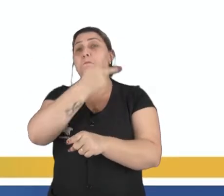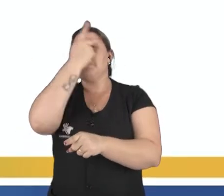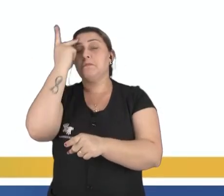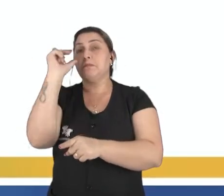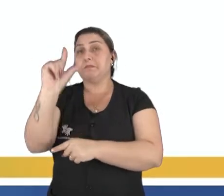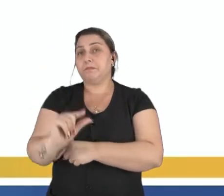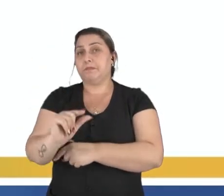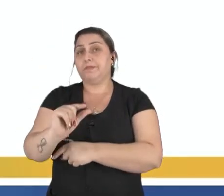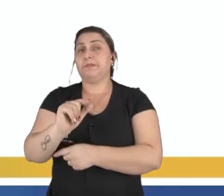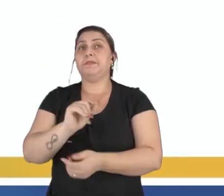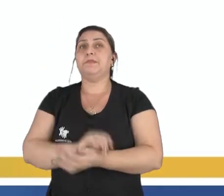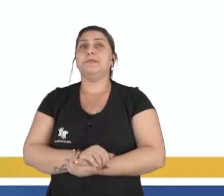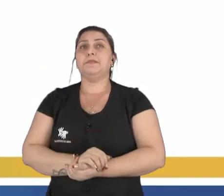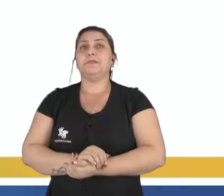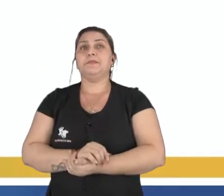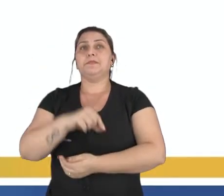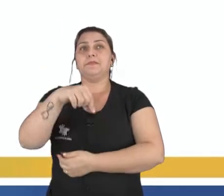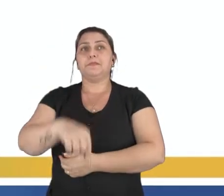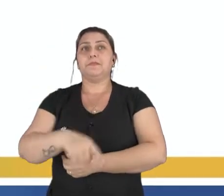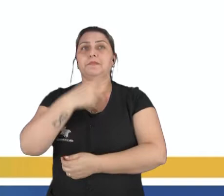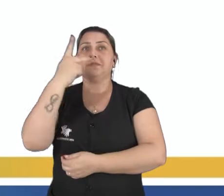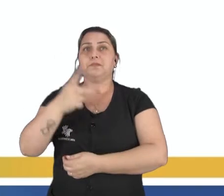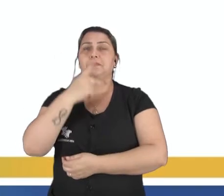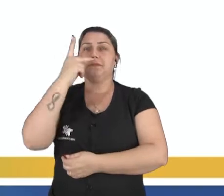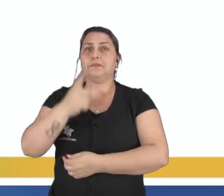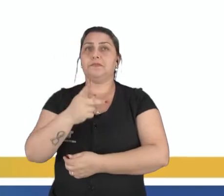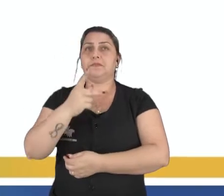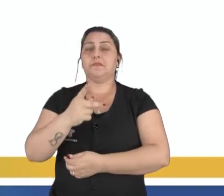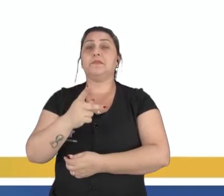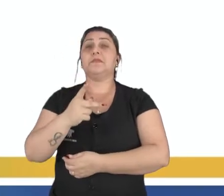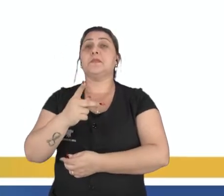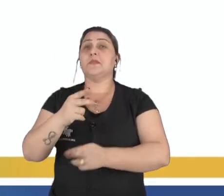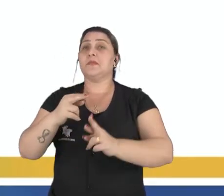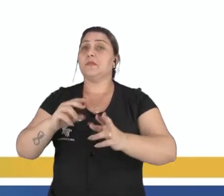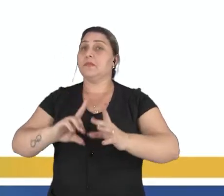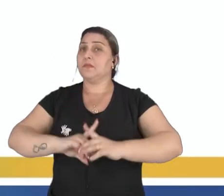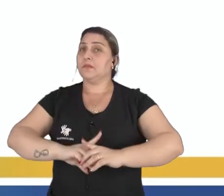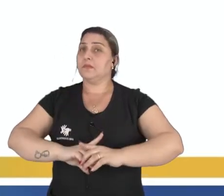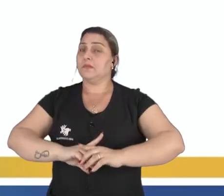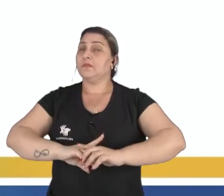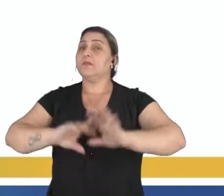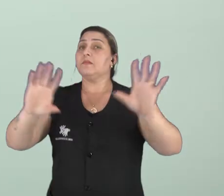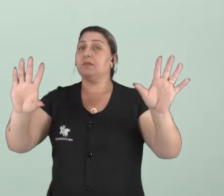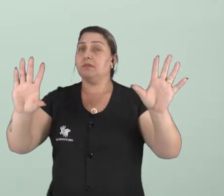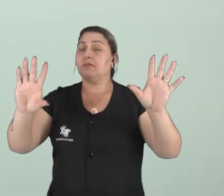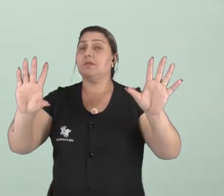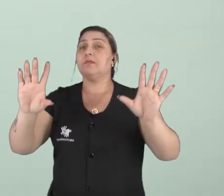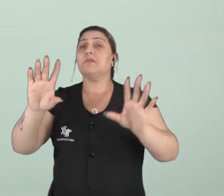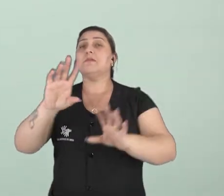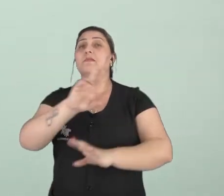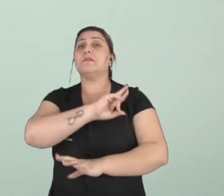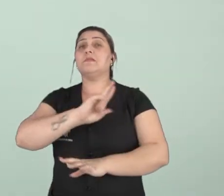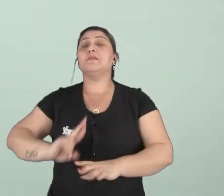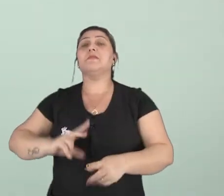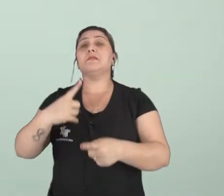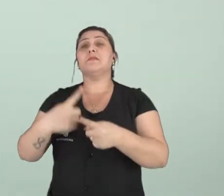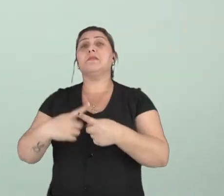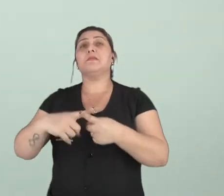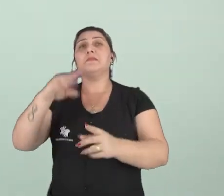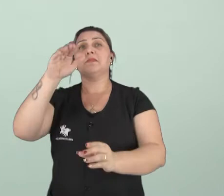mão de poucos, né? Aqui nós estamos falando aí no processo da proclamação da República, tá, pessoal? Porque